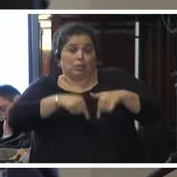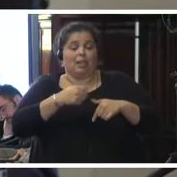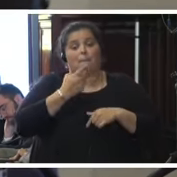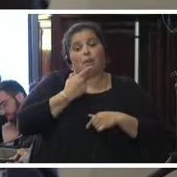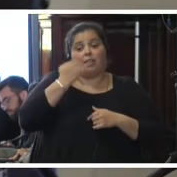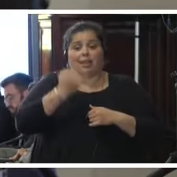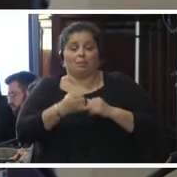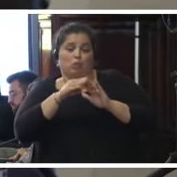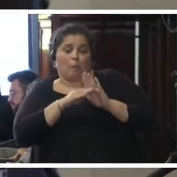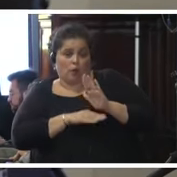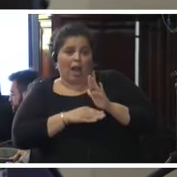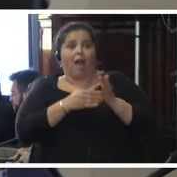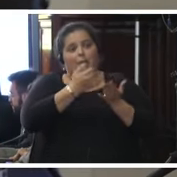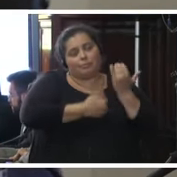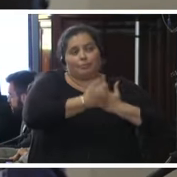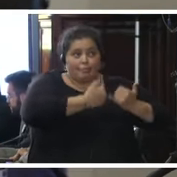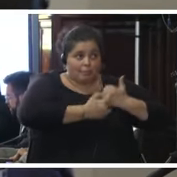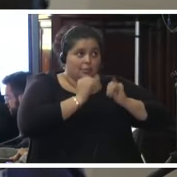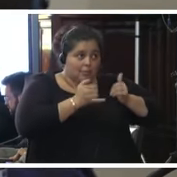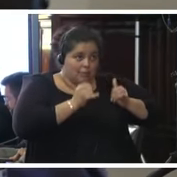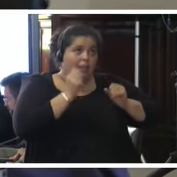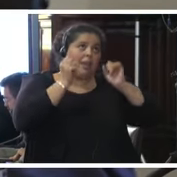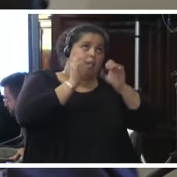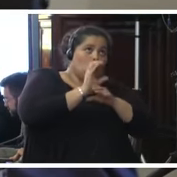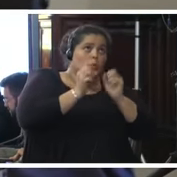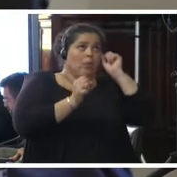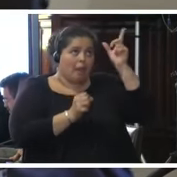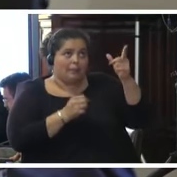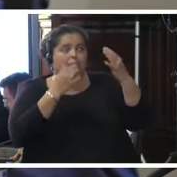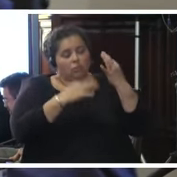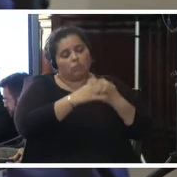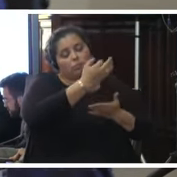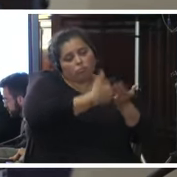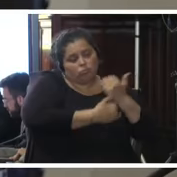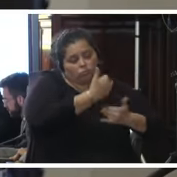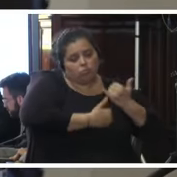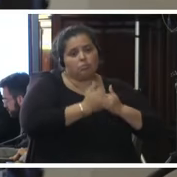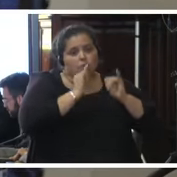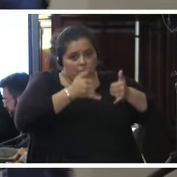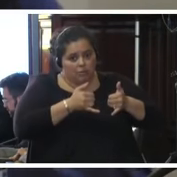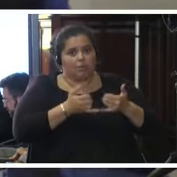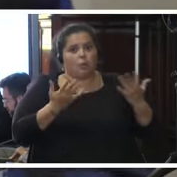tais cursos de capacitação. Com isso eu termino. Muito, muito obrigado, senhora presidente.